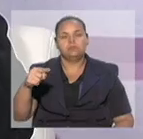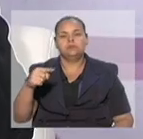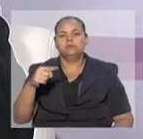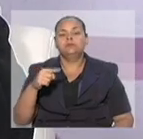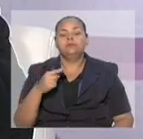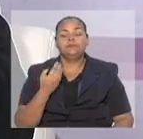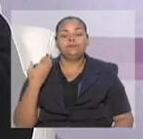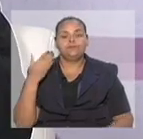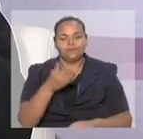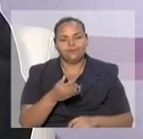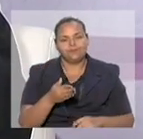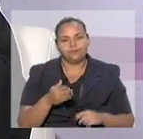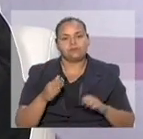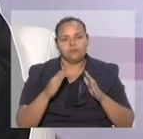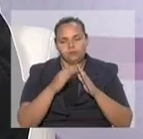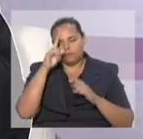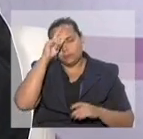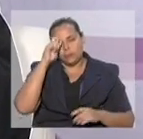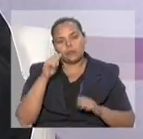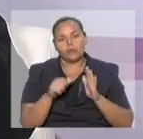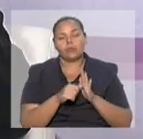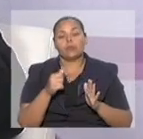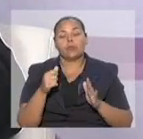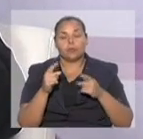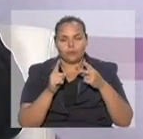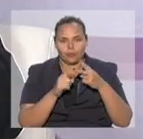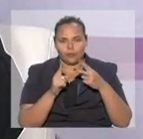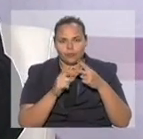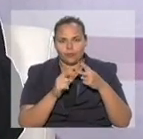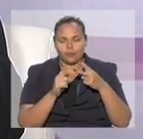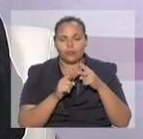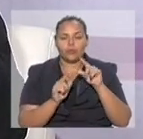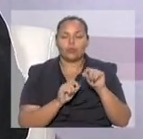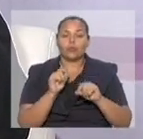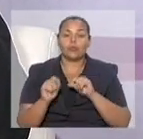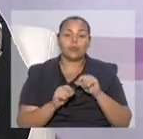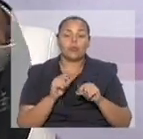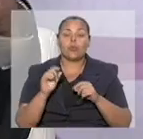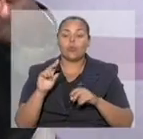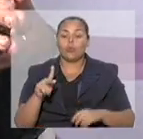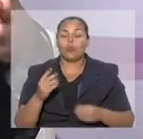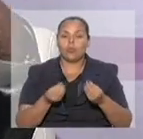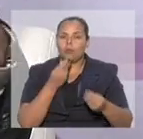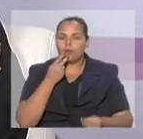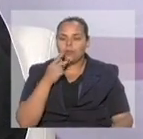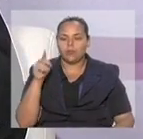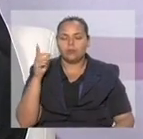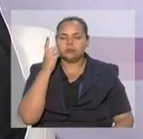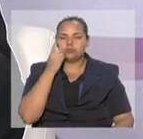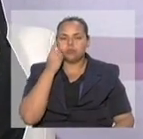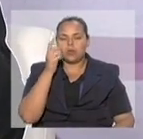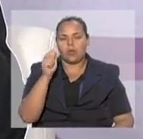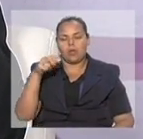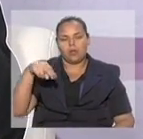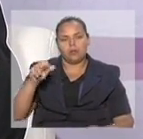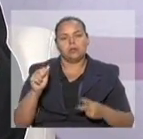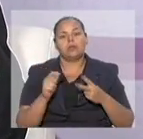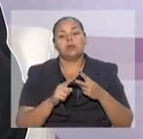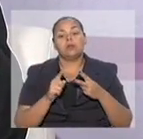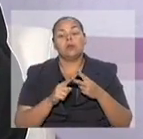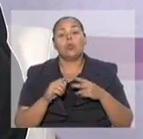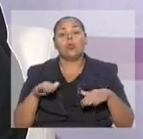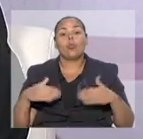tempo do encaminhamento. Então esse é um aspecto. O segundo é que, como foi dito pela deputada